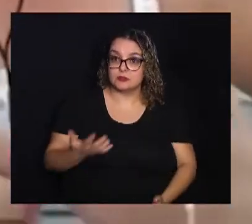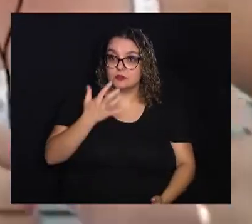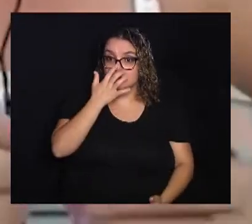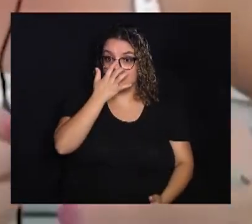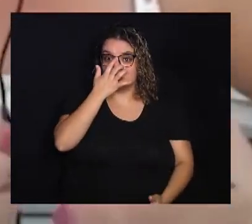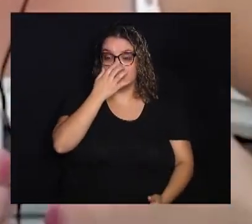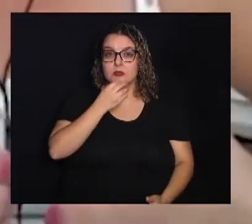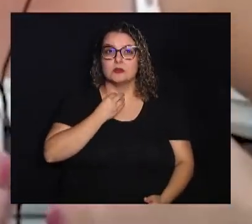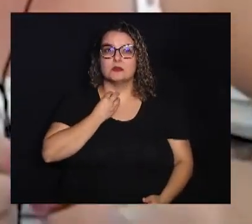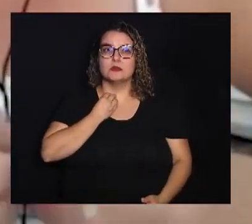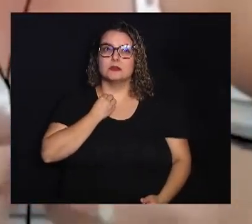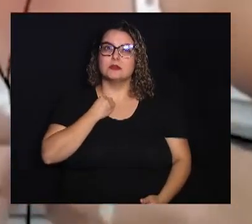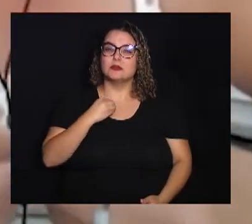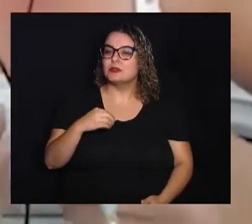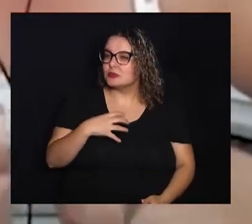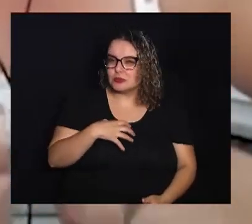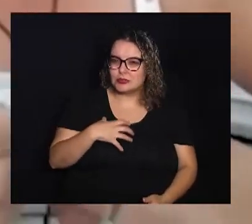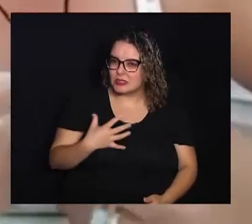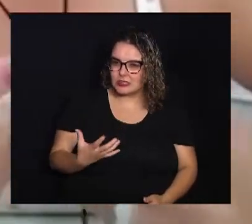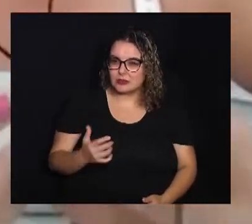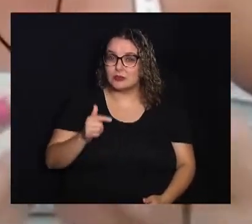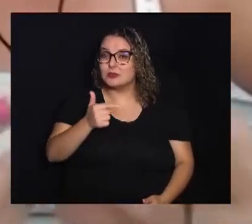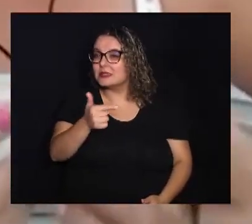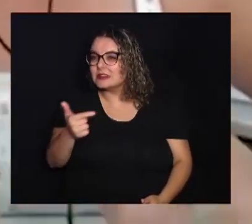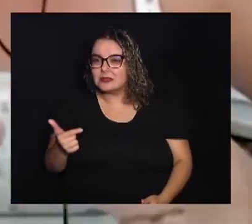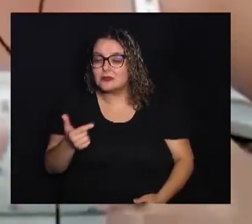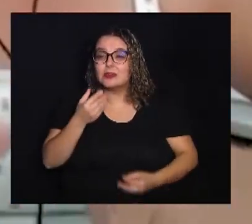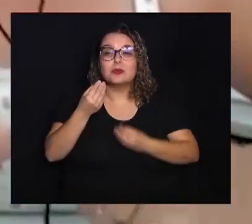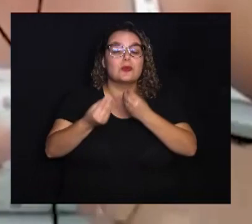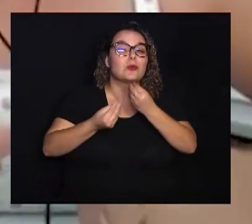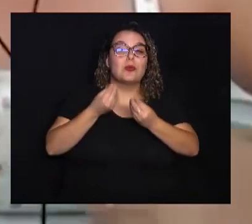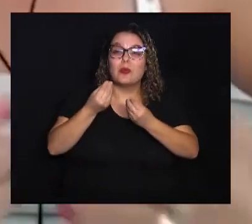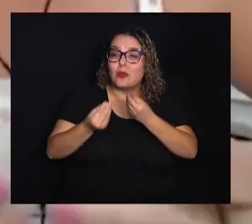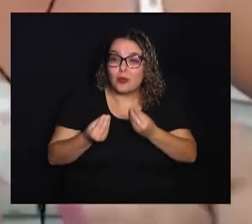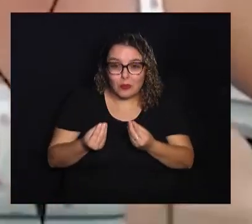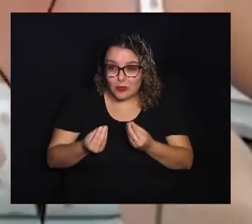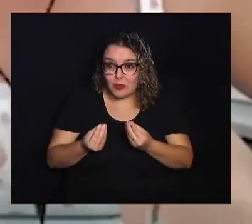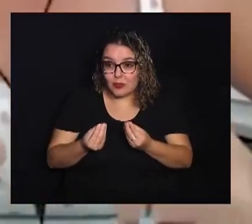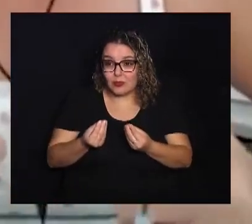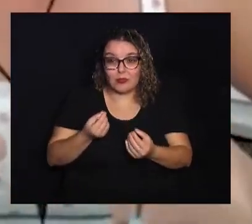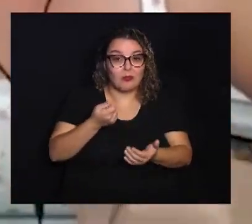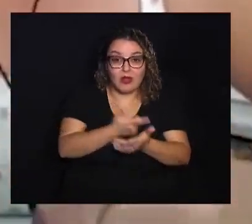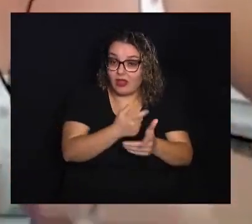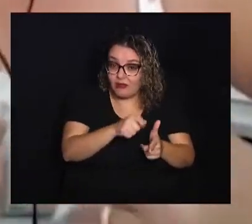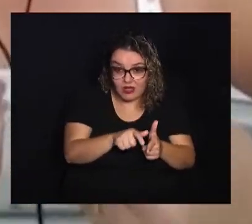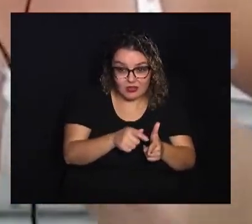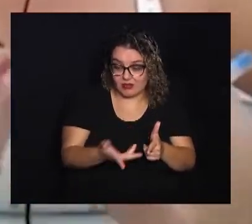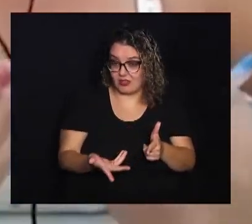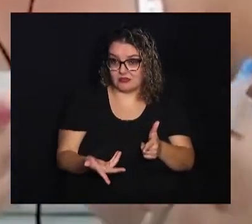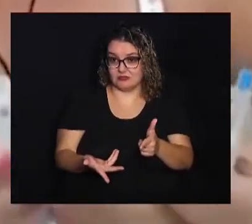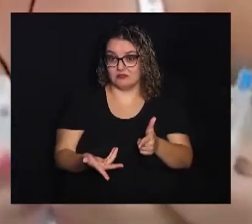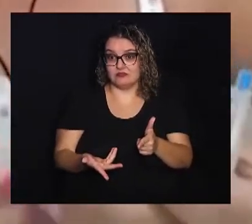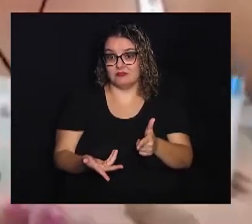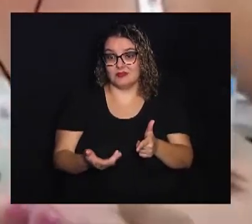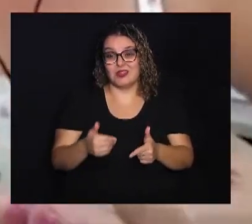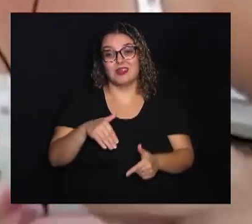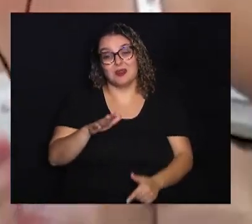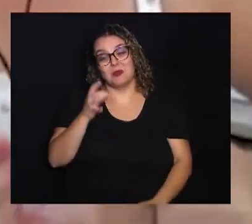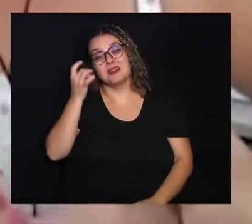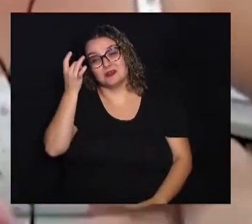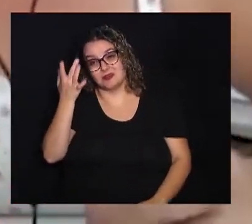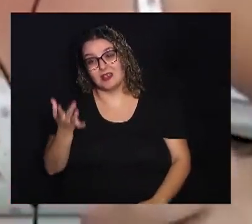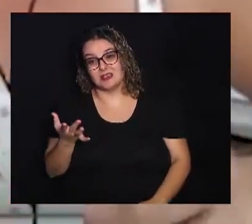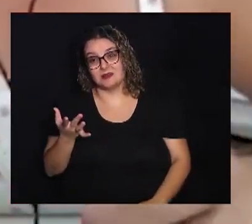de uma certa forma, não tendo como pagar um aluguel. E aí fica muito mais fácil